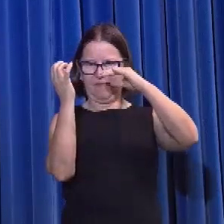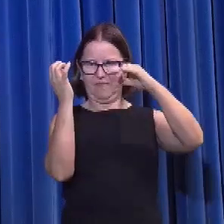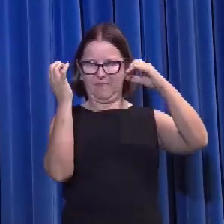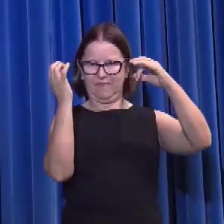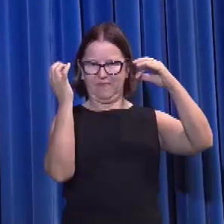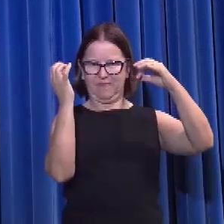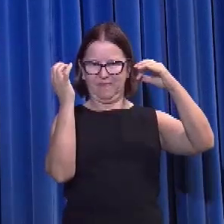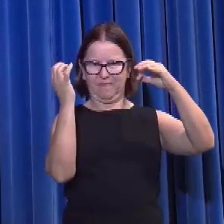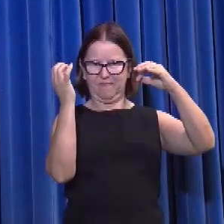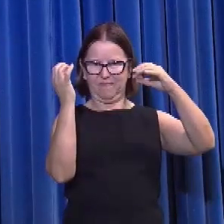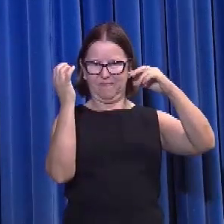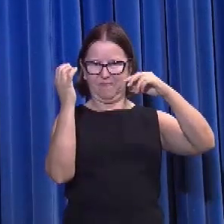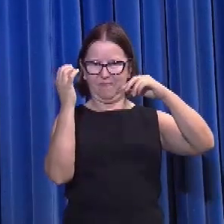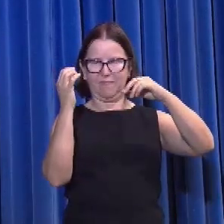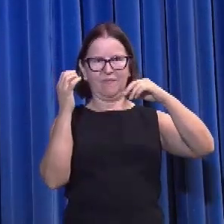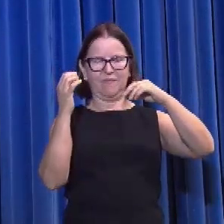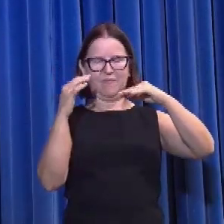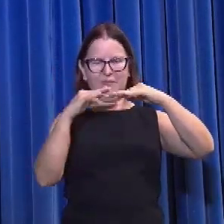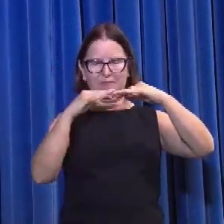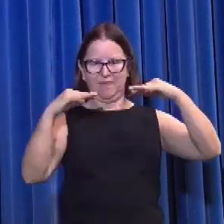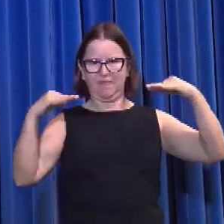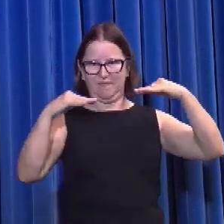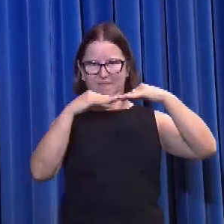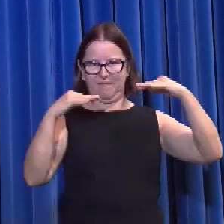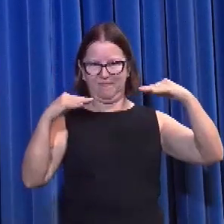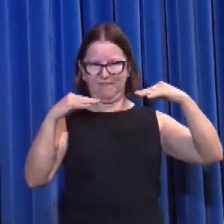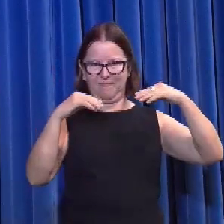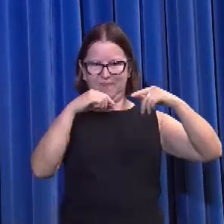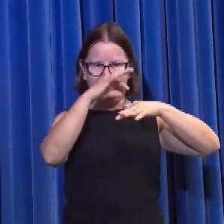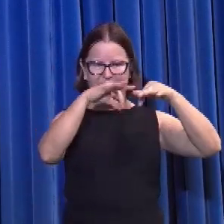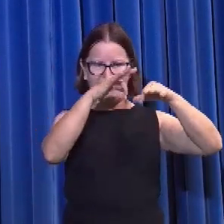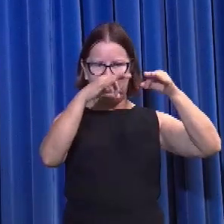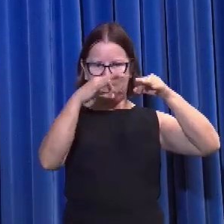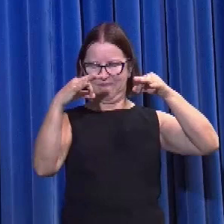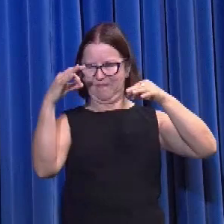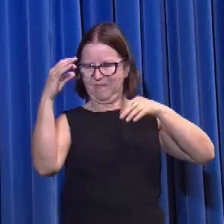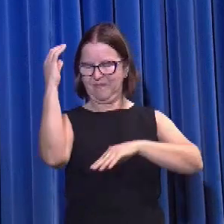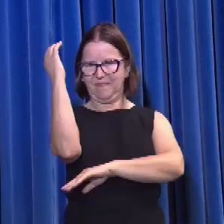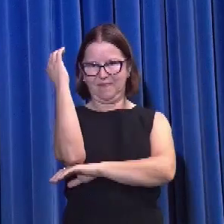naqueles arames. Mas ele estava produzindo vida.